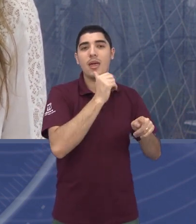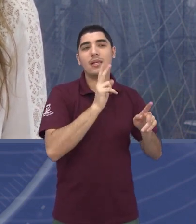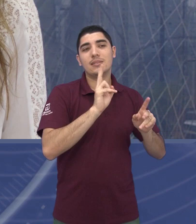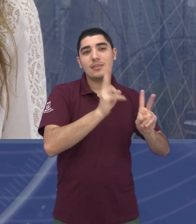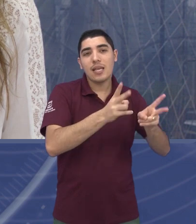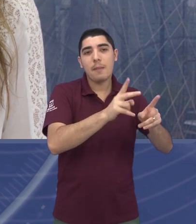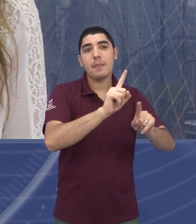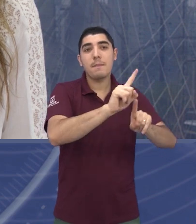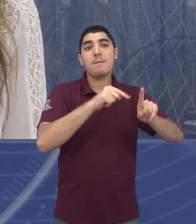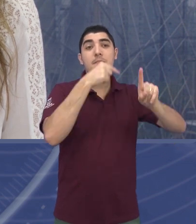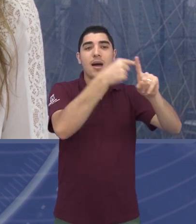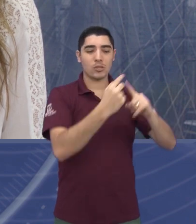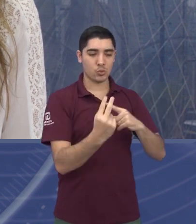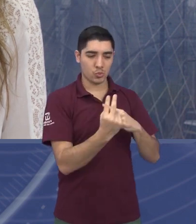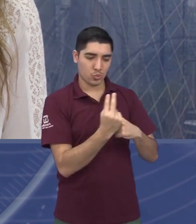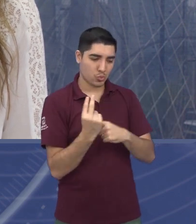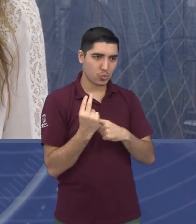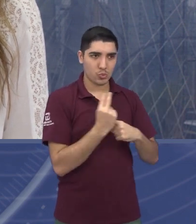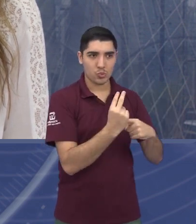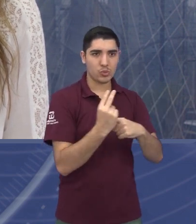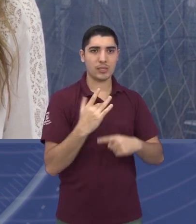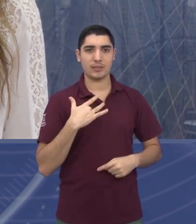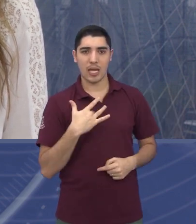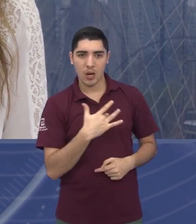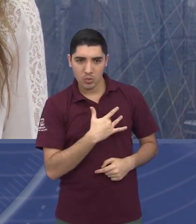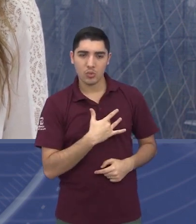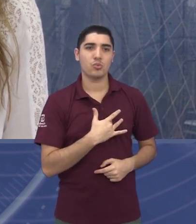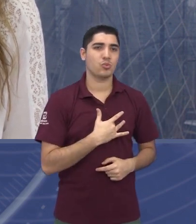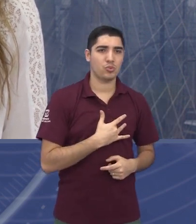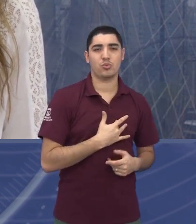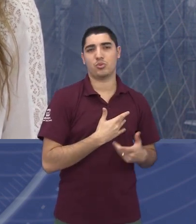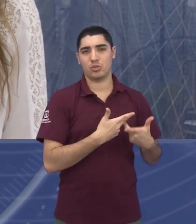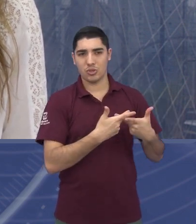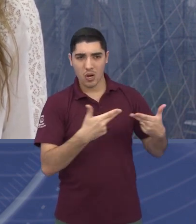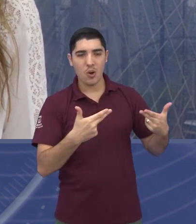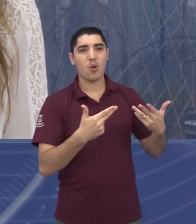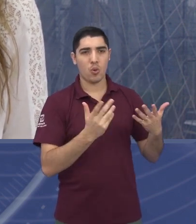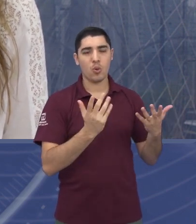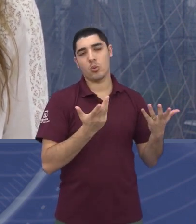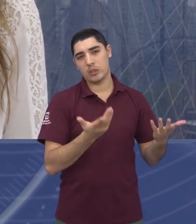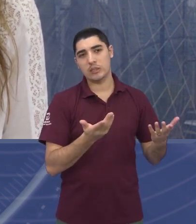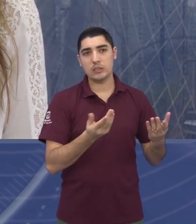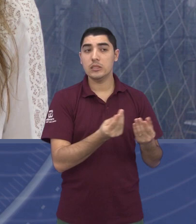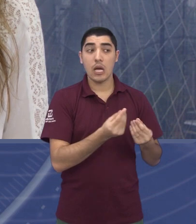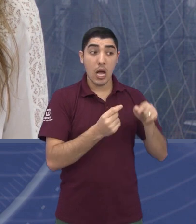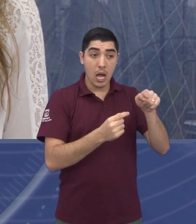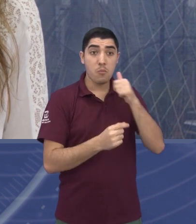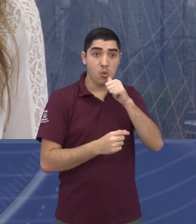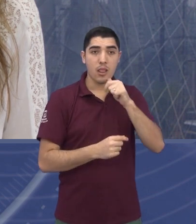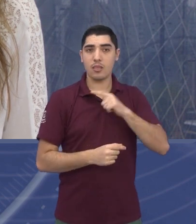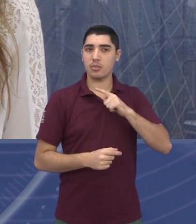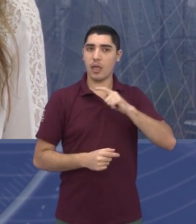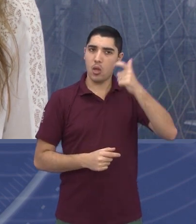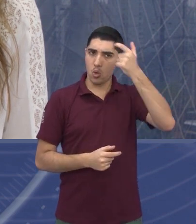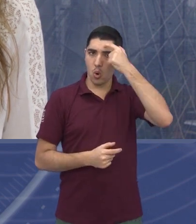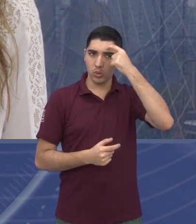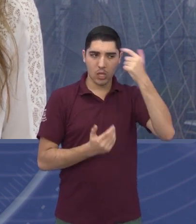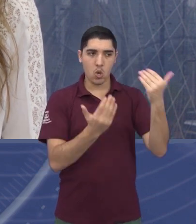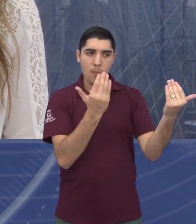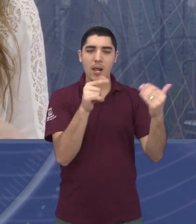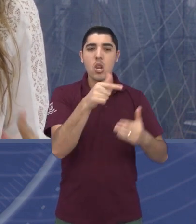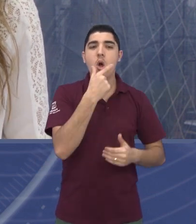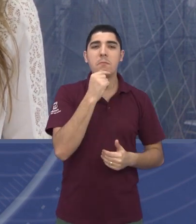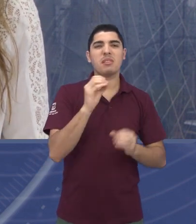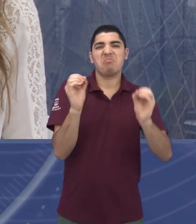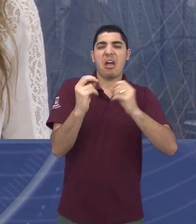exames periódicos, tem esse cuidado maior, né? Apesar de toda a sobrecarga, ela tem essa consciência, mais do que os homens. Sim,